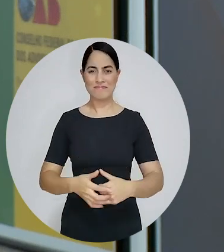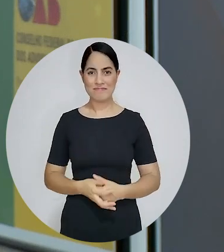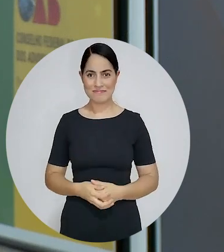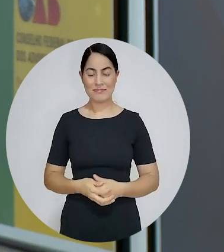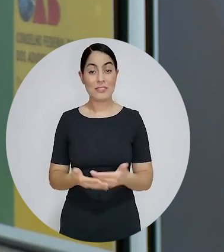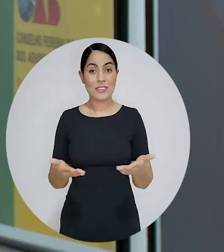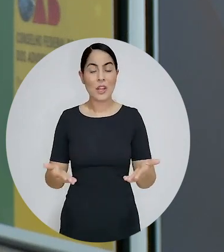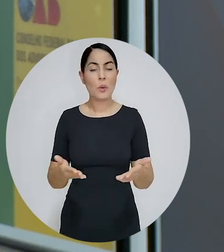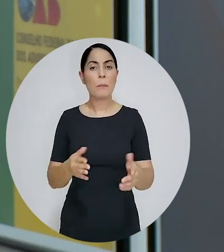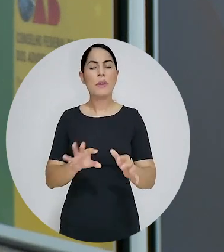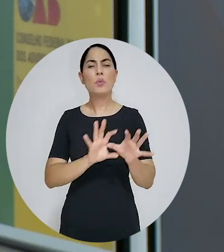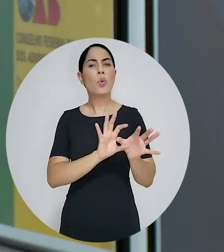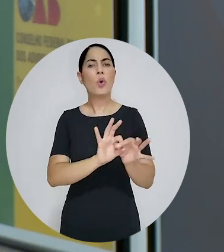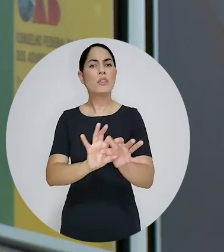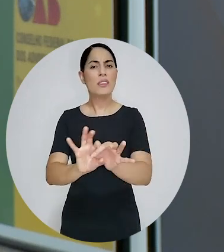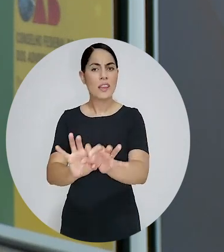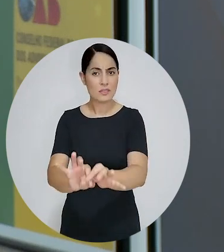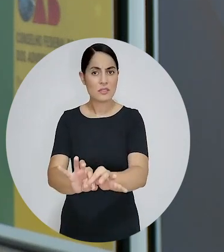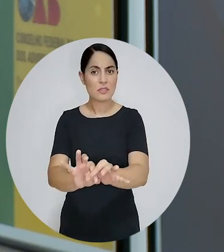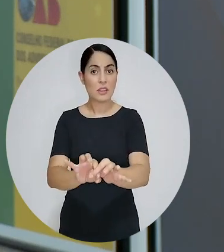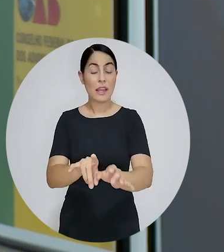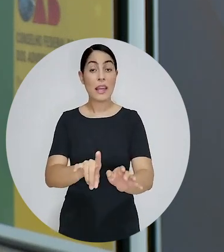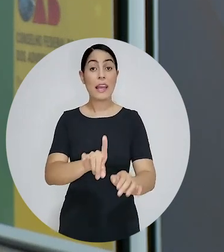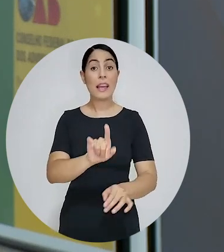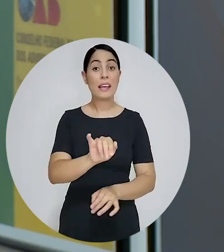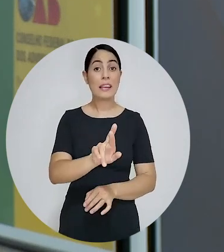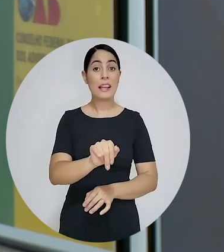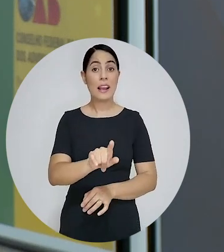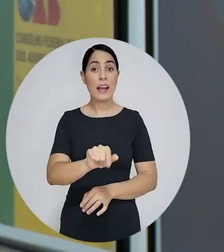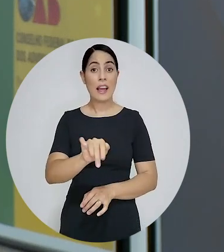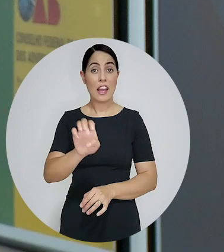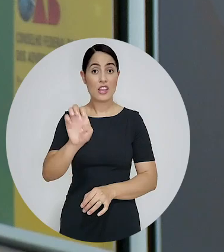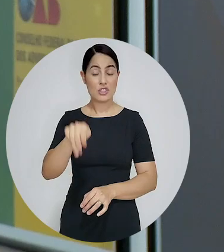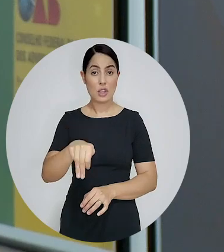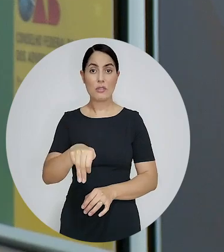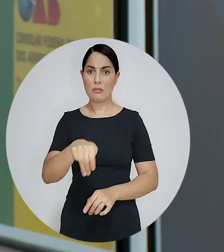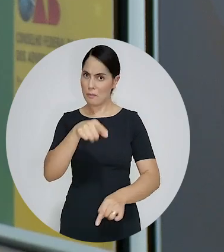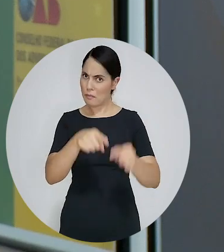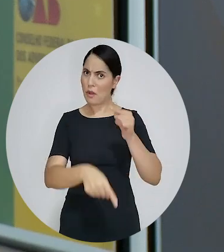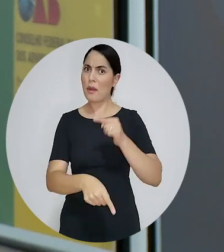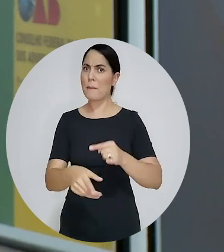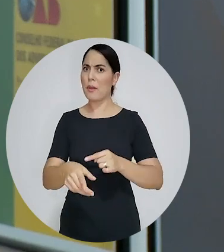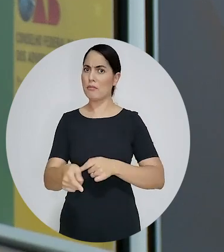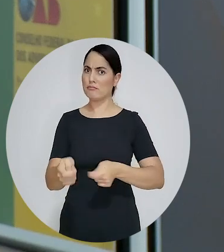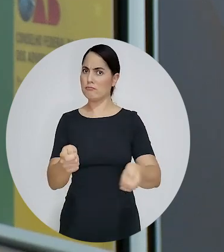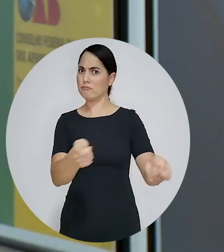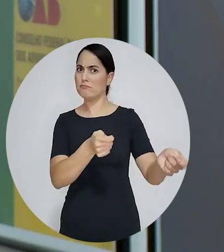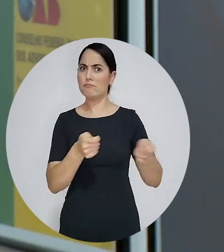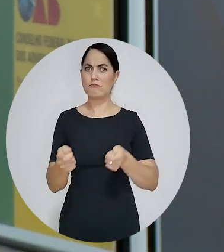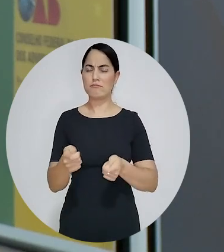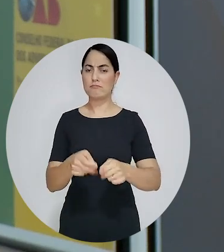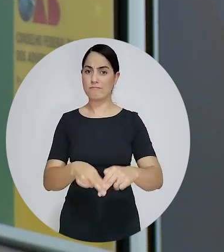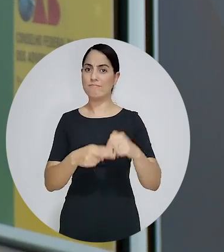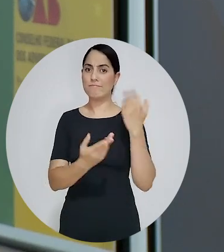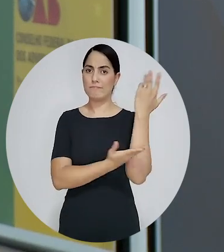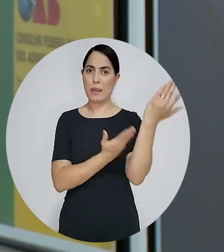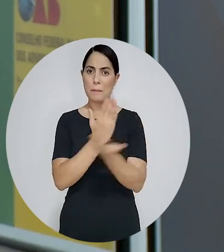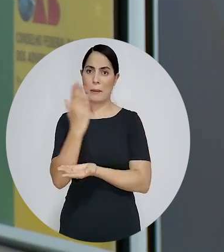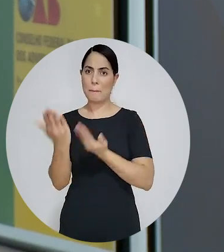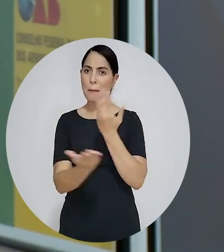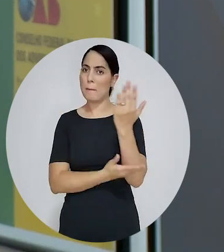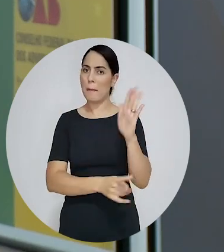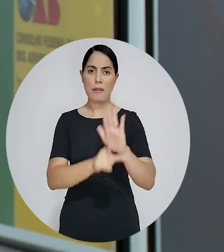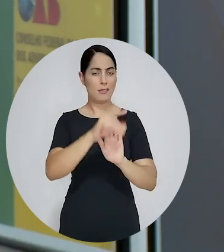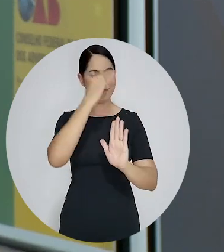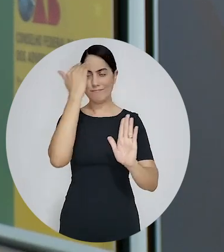diversos atores nacionais para propor medidas contra a grilagem de terras públicas na região, um dos principais vetores